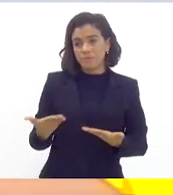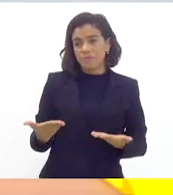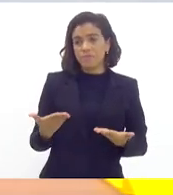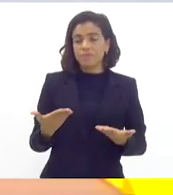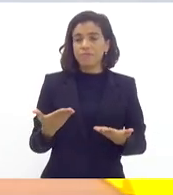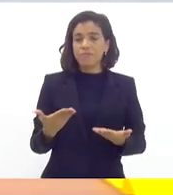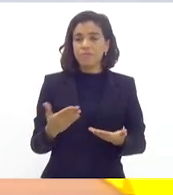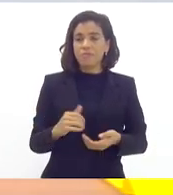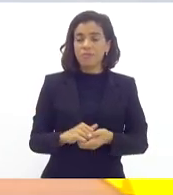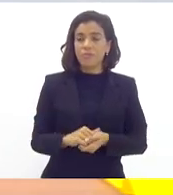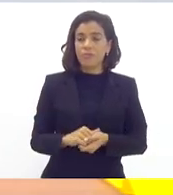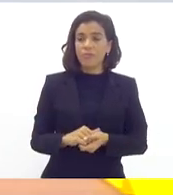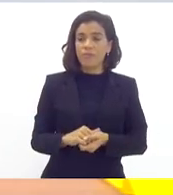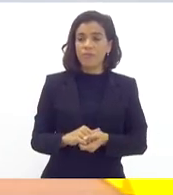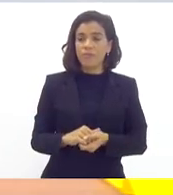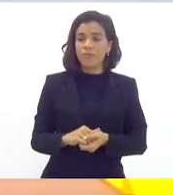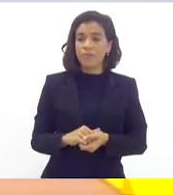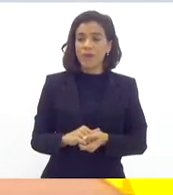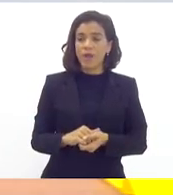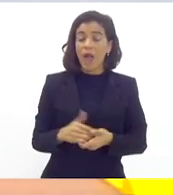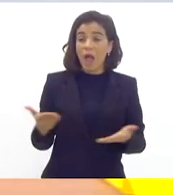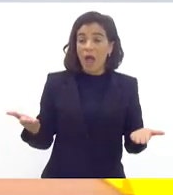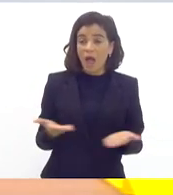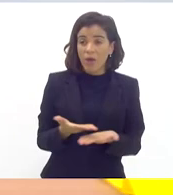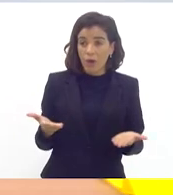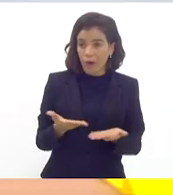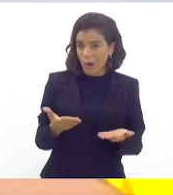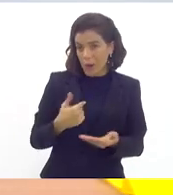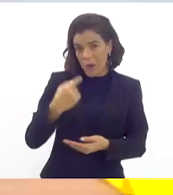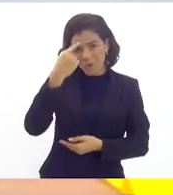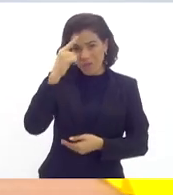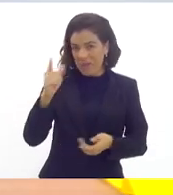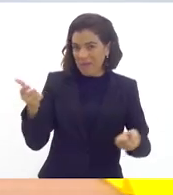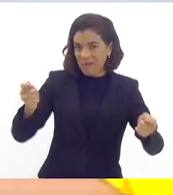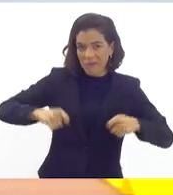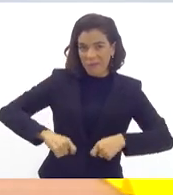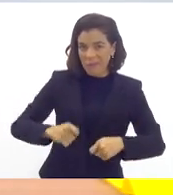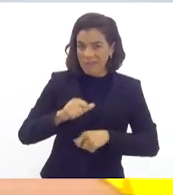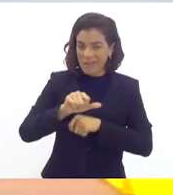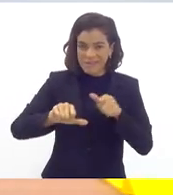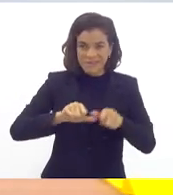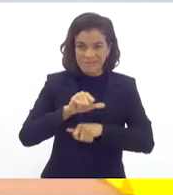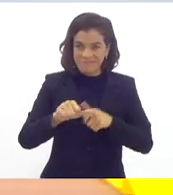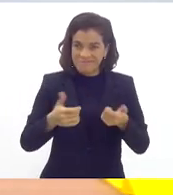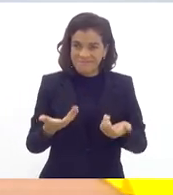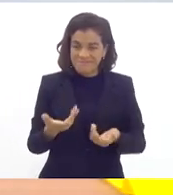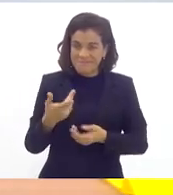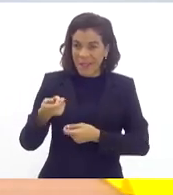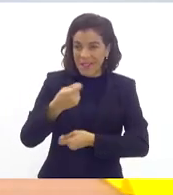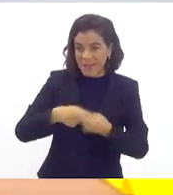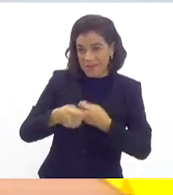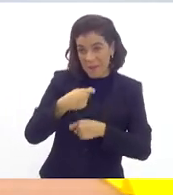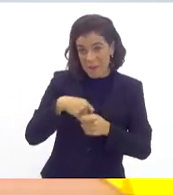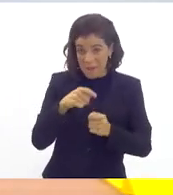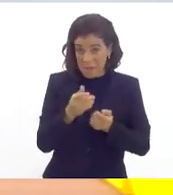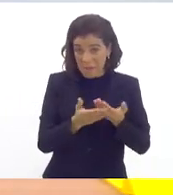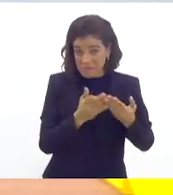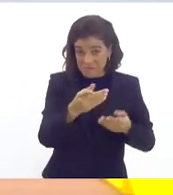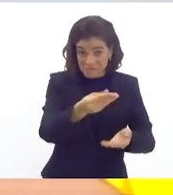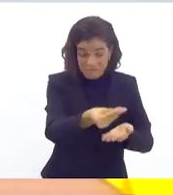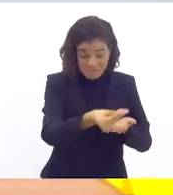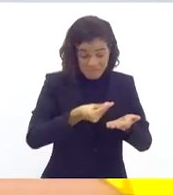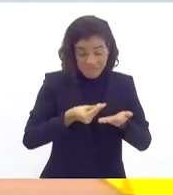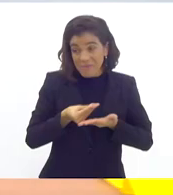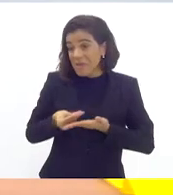fato, altíssima no Brasil. Agora, como eu disse, eu não tenho competência para negociar dívida, posso levar, se o senhor quiser me dar algum